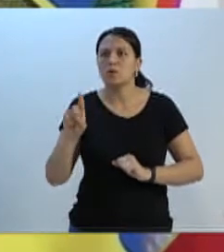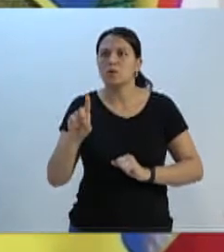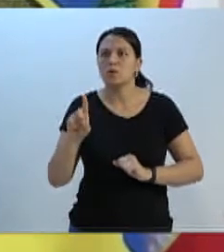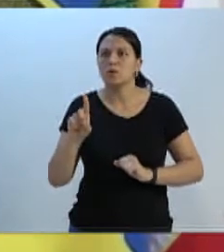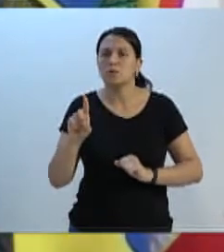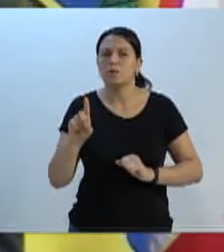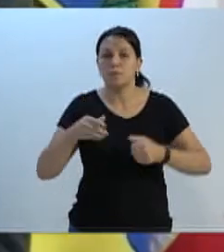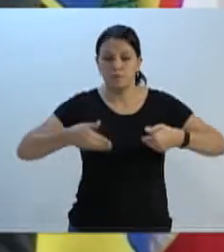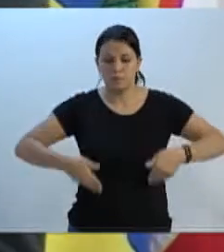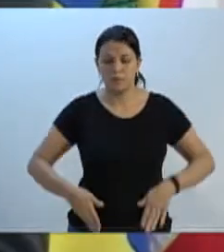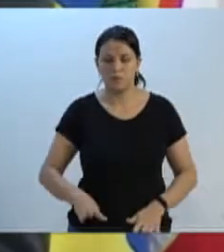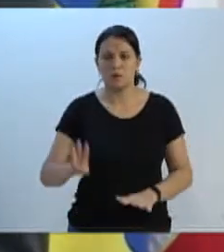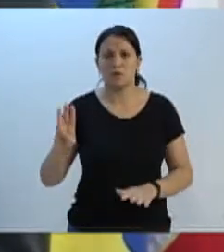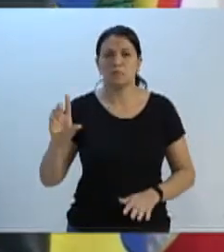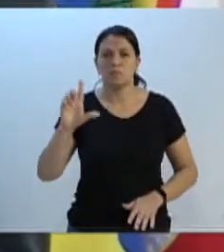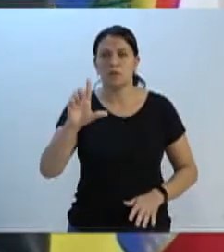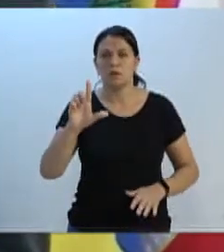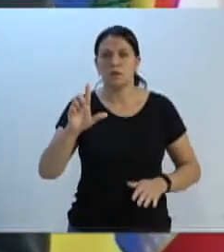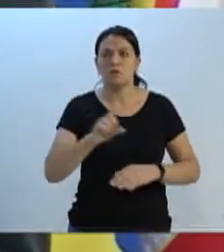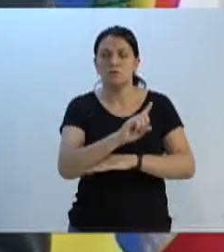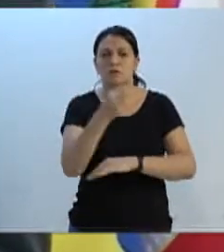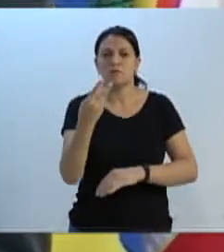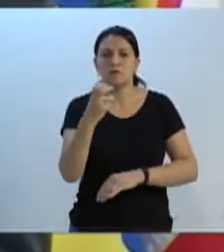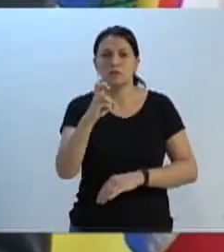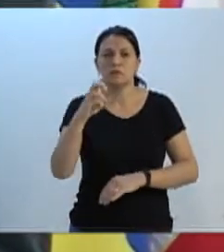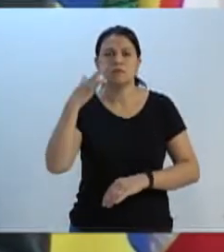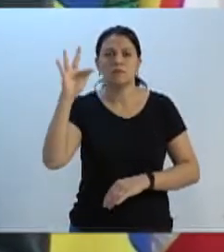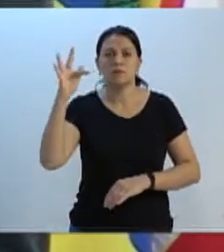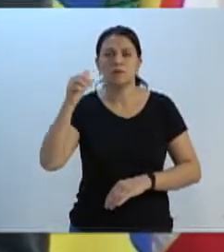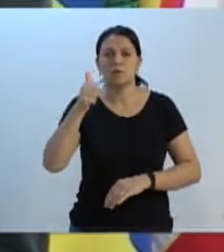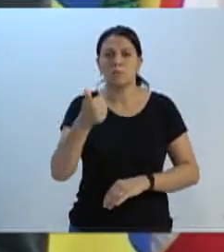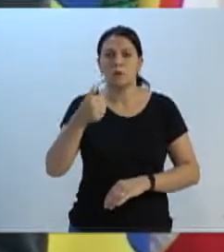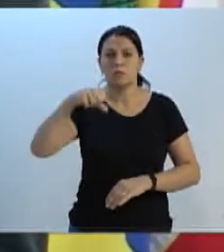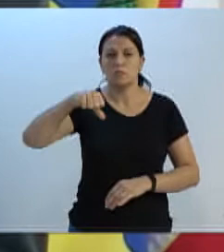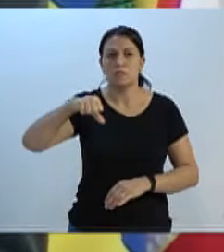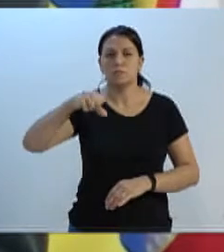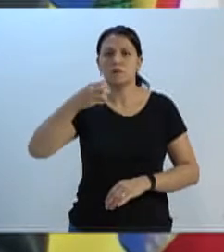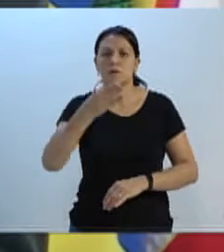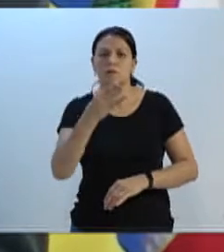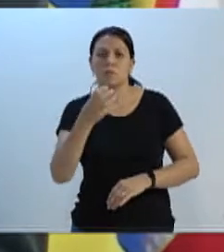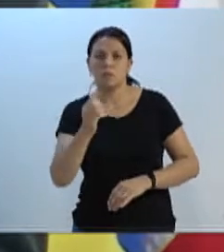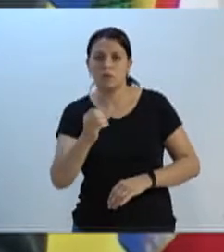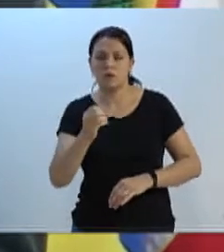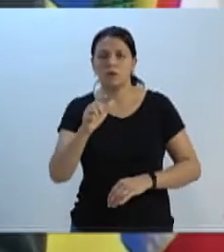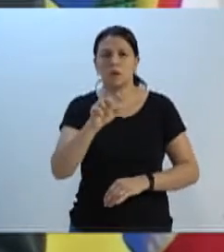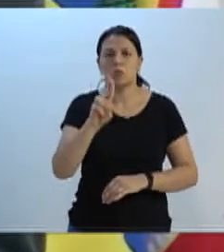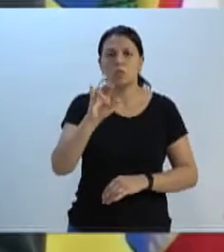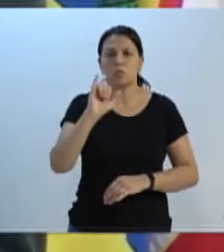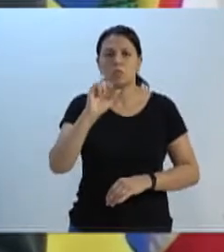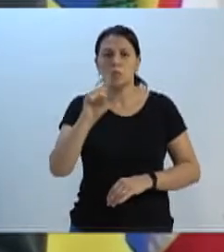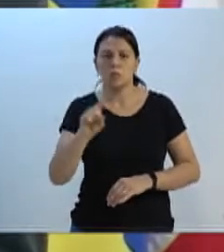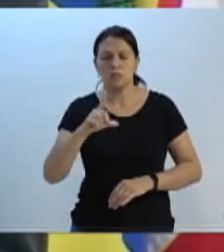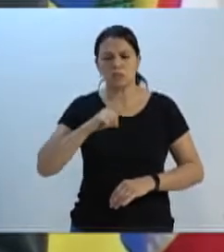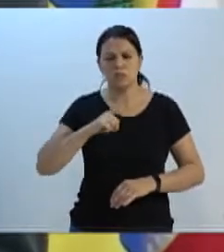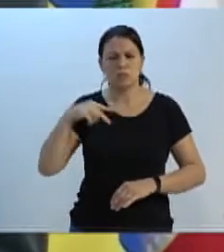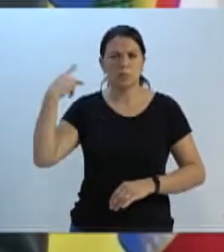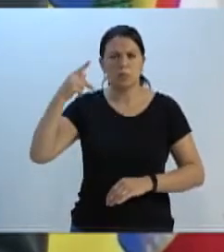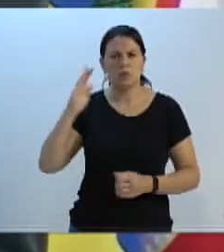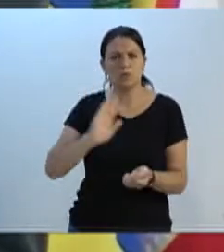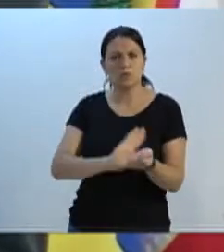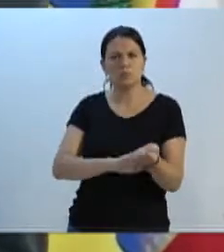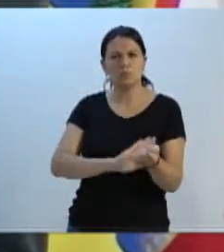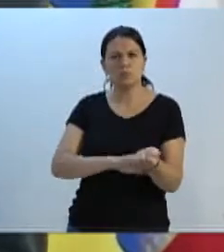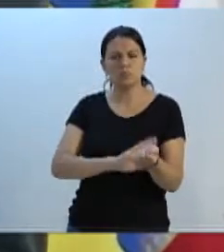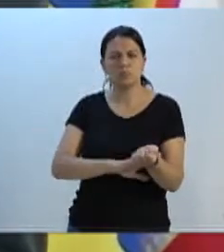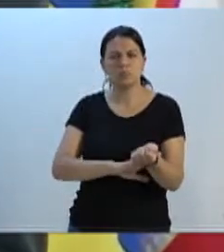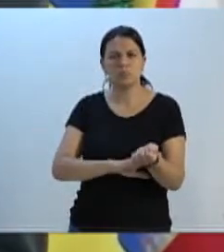25 de fevereiro de 1940, Luiz Henrique da Silveira tinha política no sangue. O tataravô Luiz Maurício